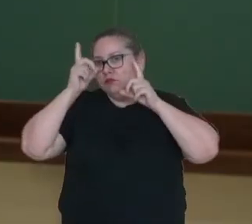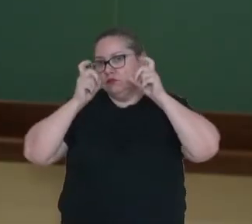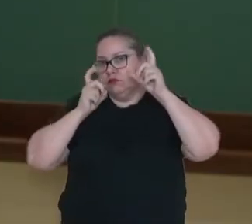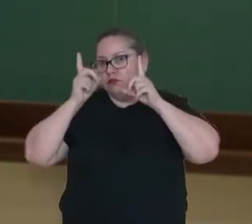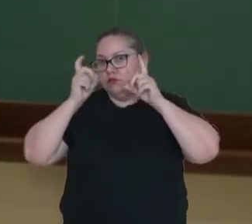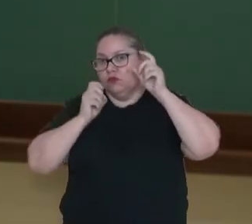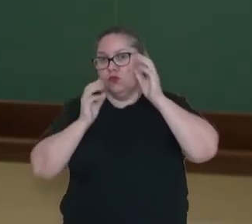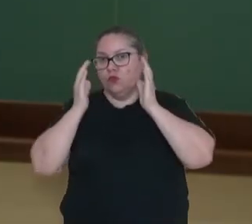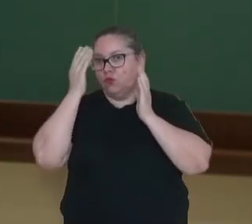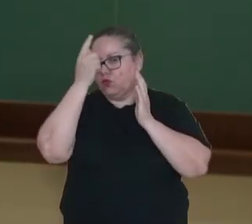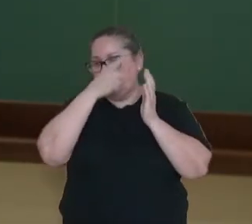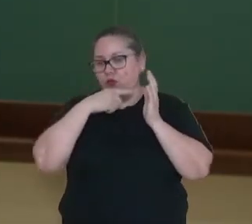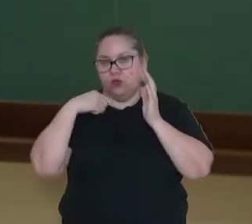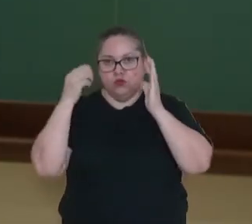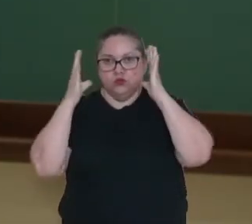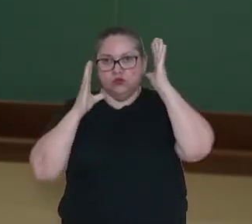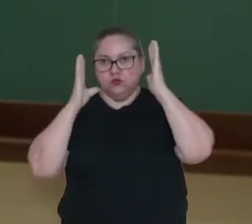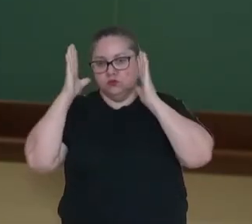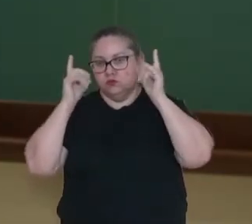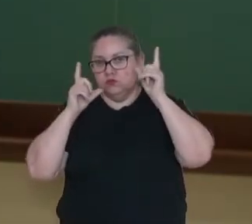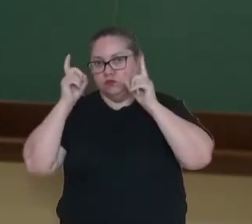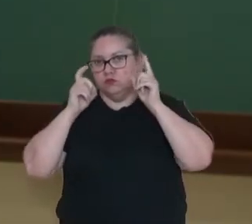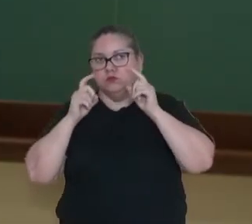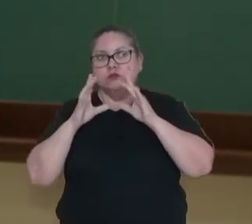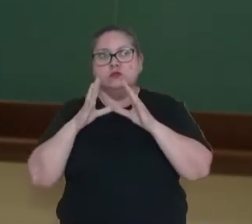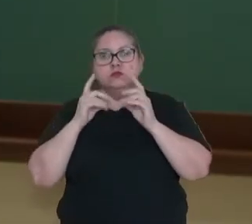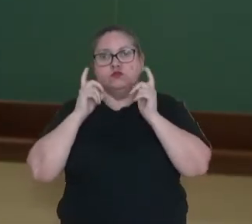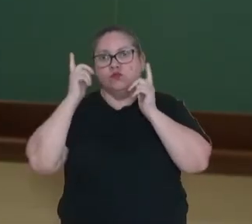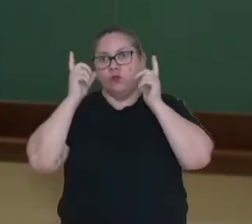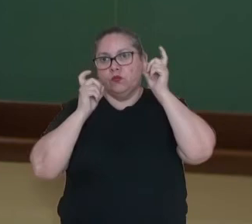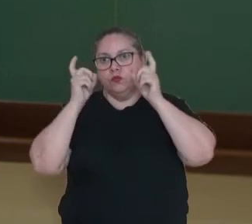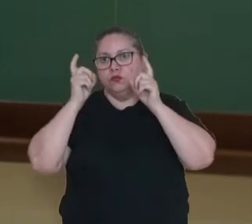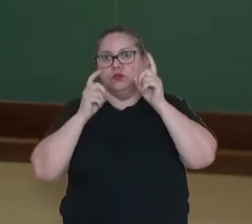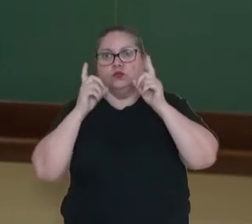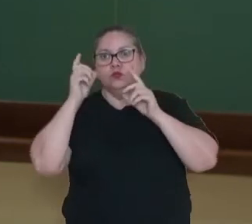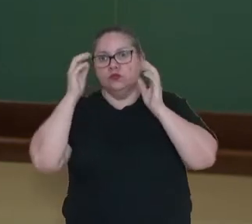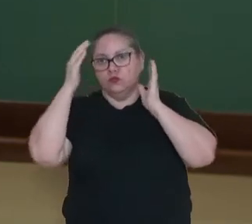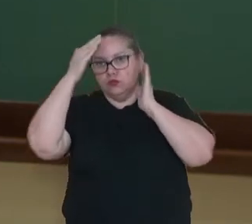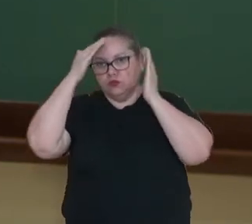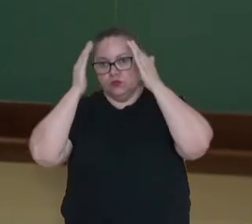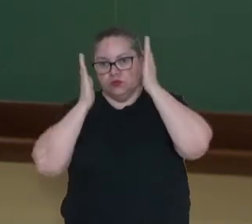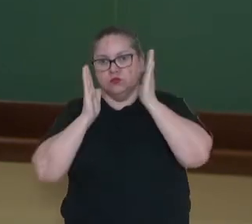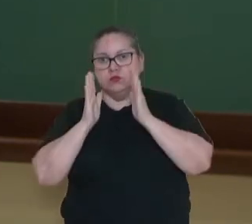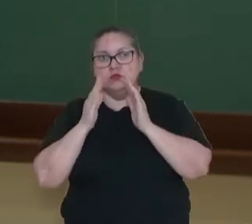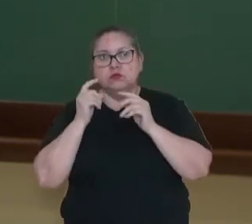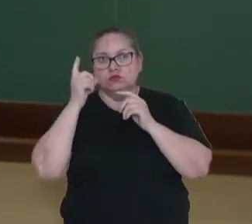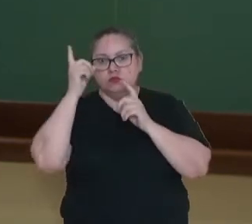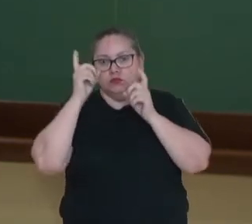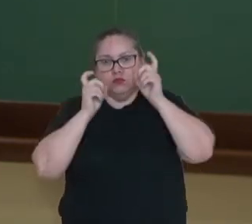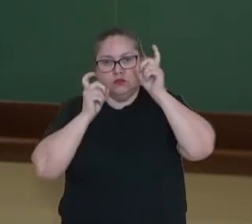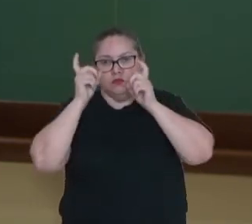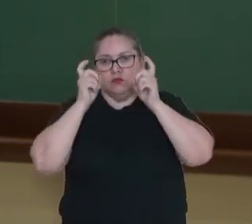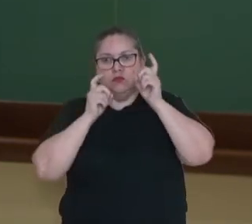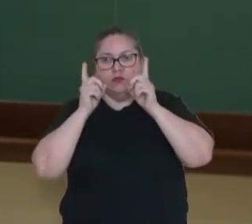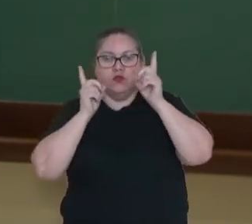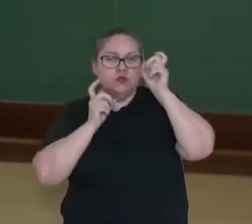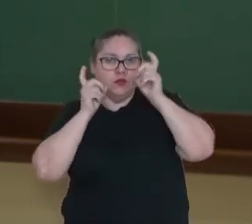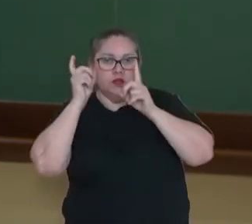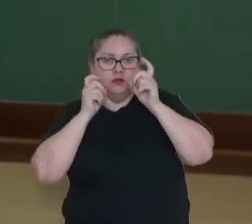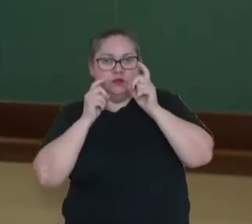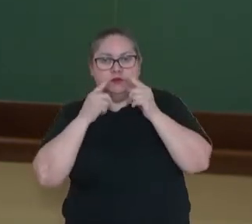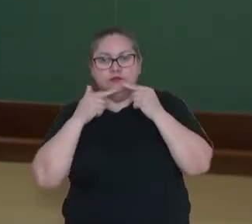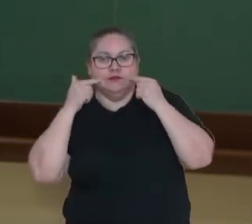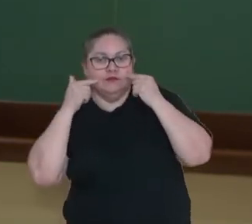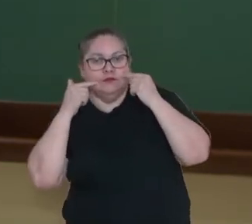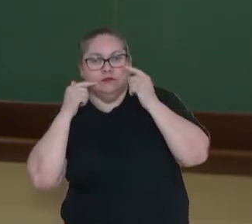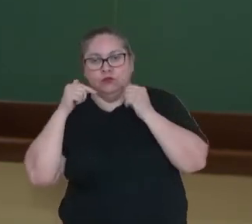seu rosto, tá? Então, são os movimentos do músculo do seu rosto. O seu rosto se movimenta.